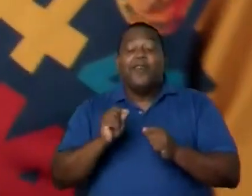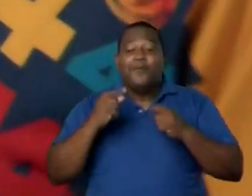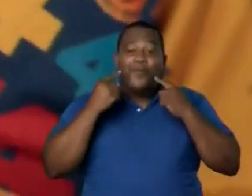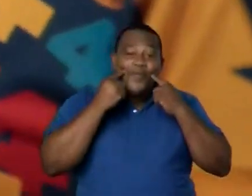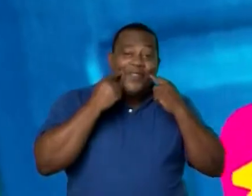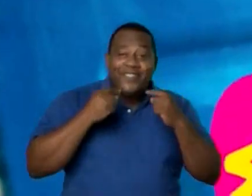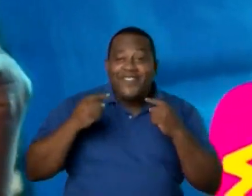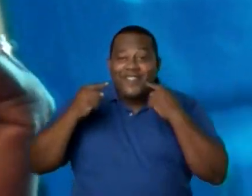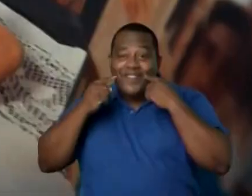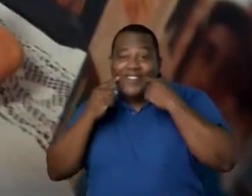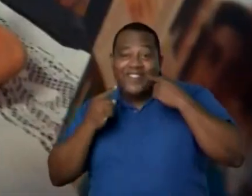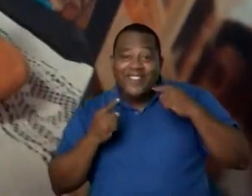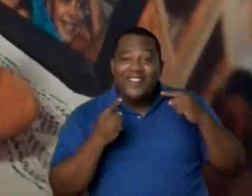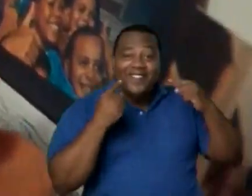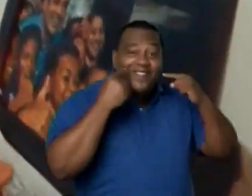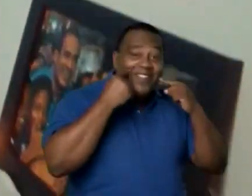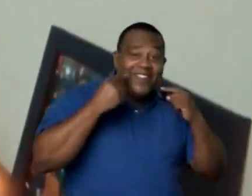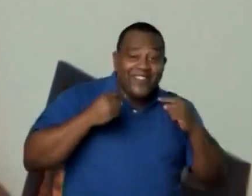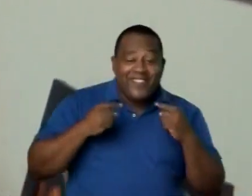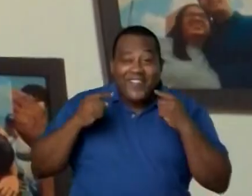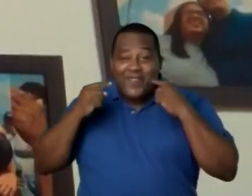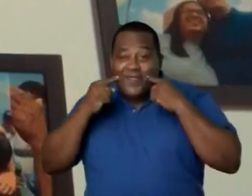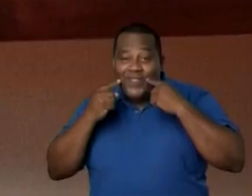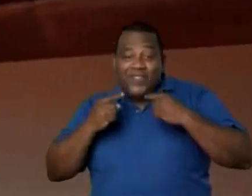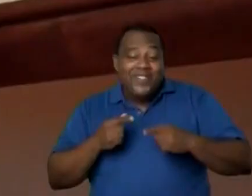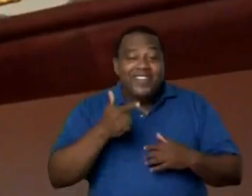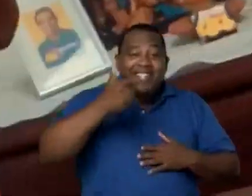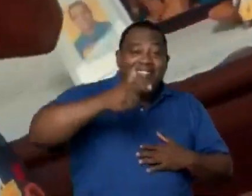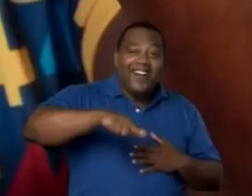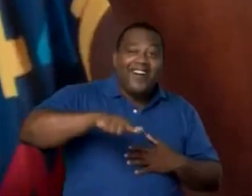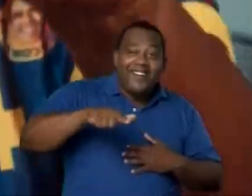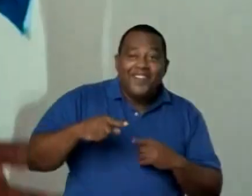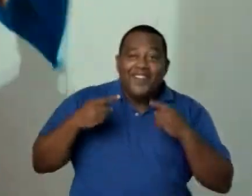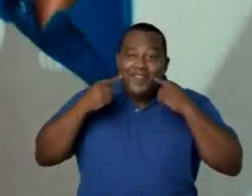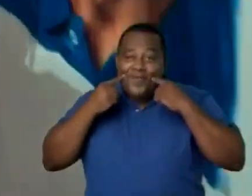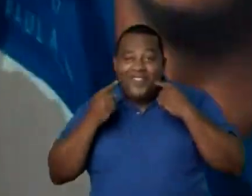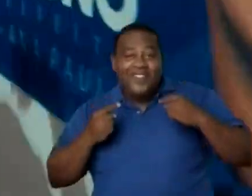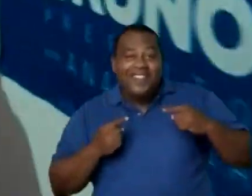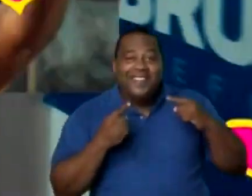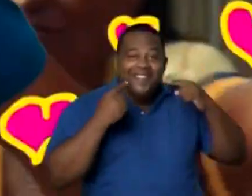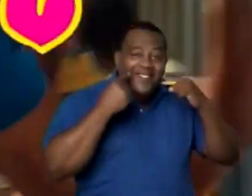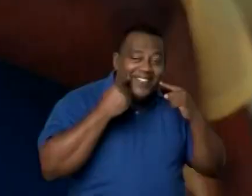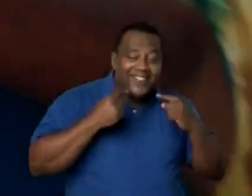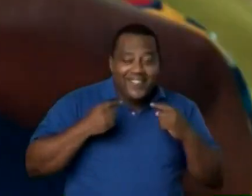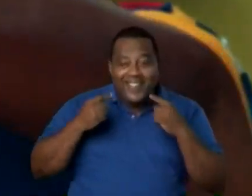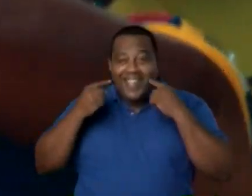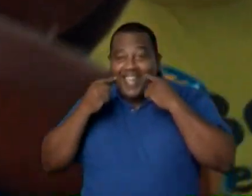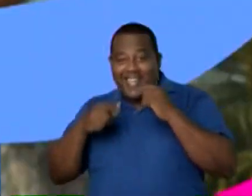fazer. É Bruno, Bruno, Bruno, Bruno de novo.